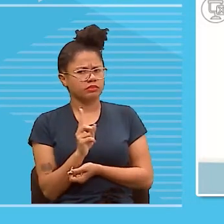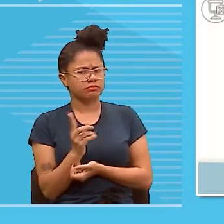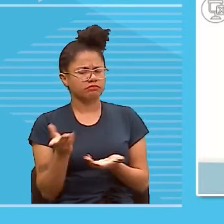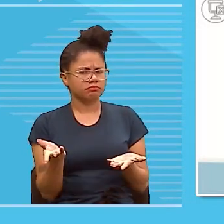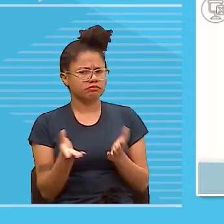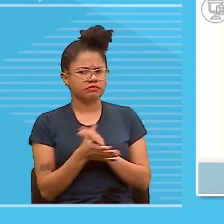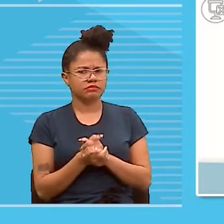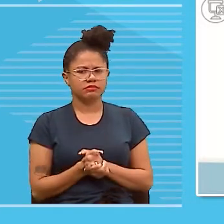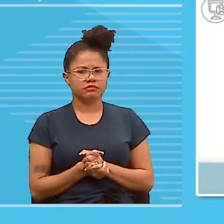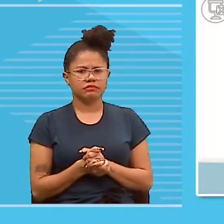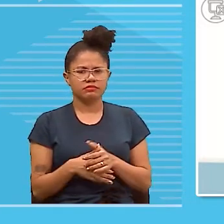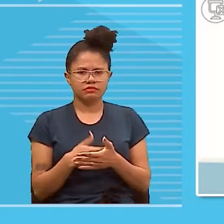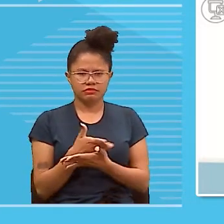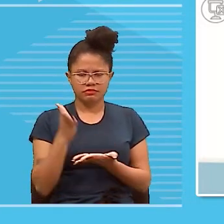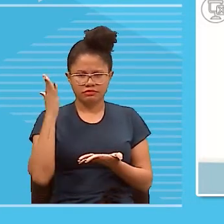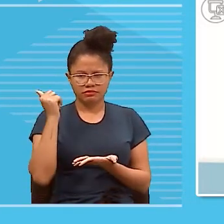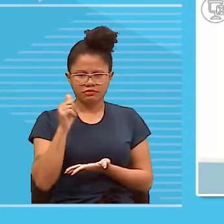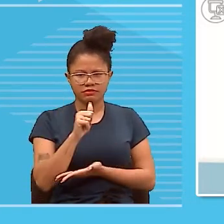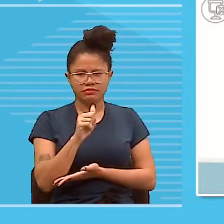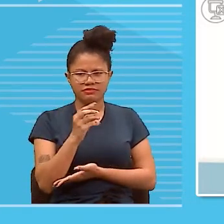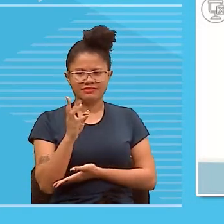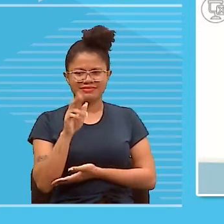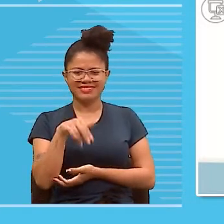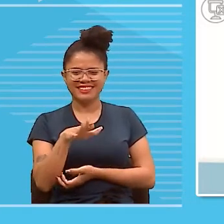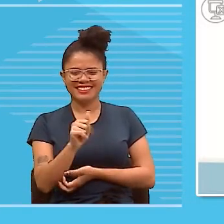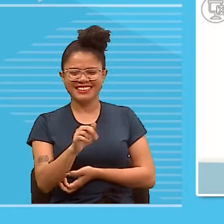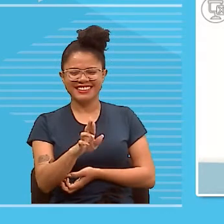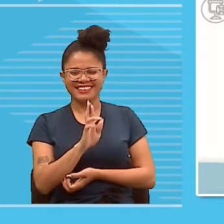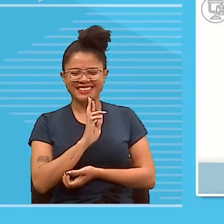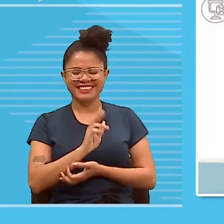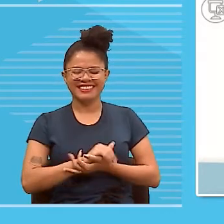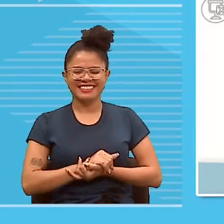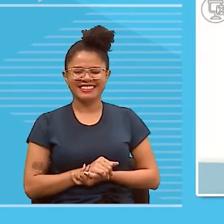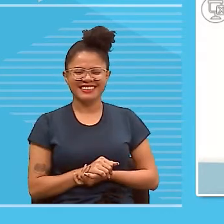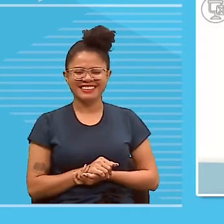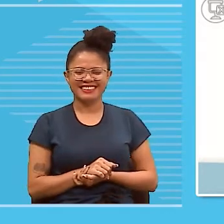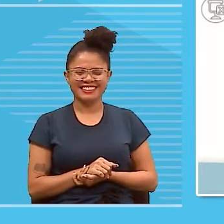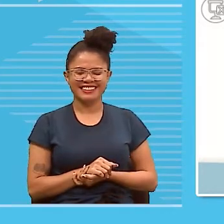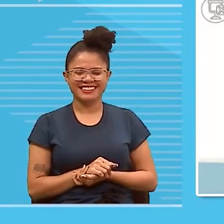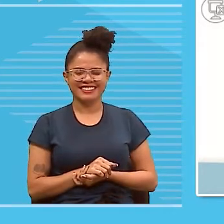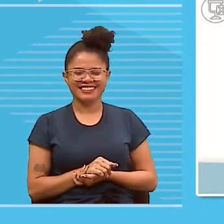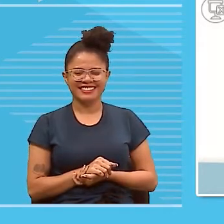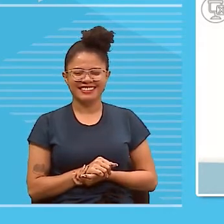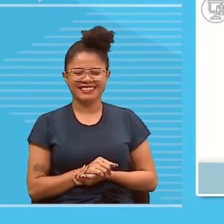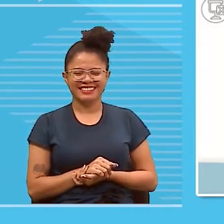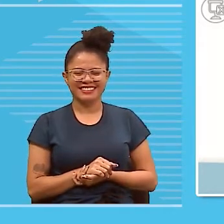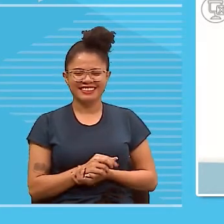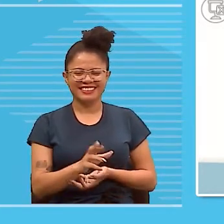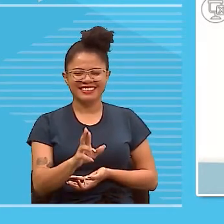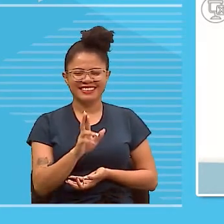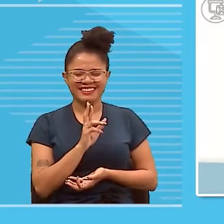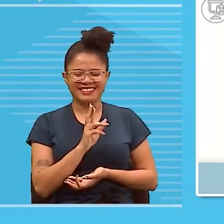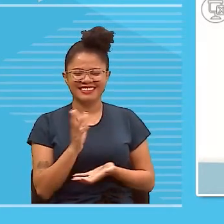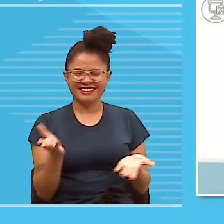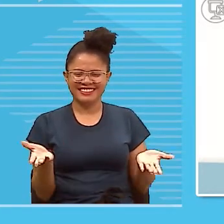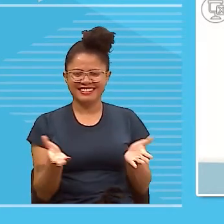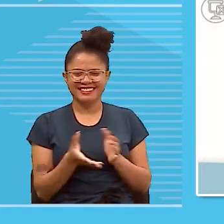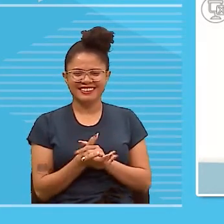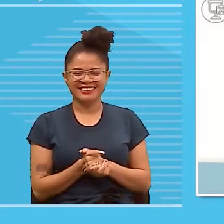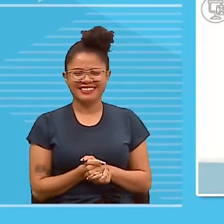você sabe Adriana Adriana fala comigo Adri fala comigo Adri